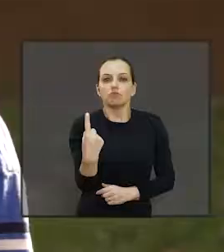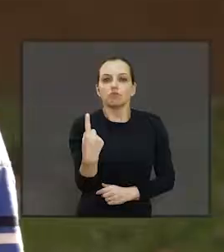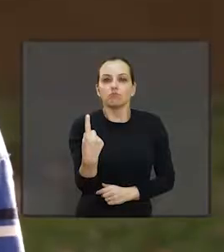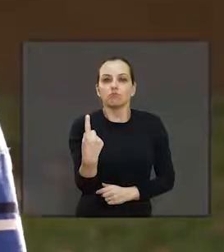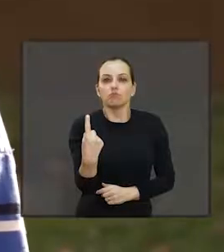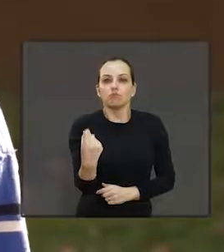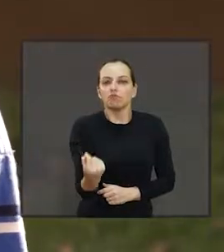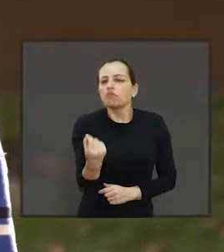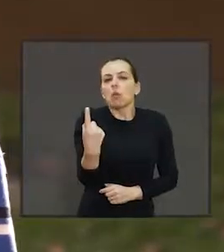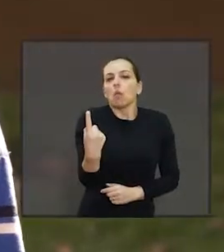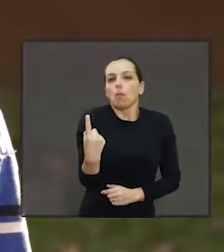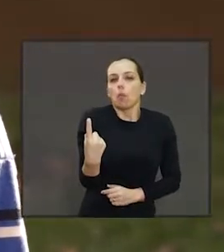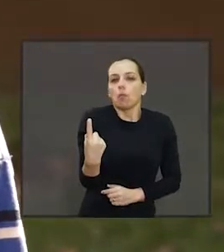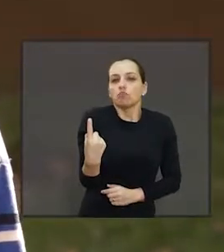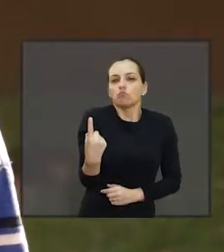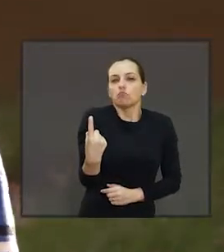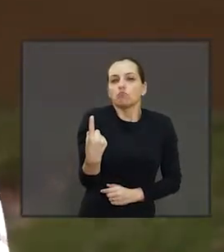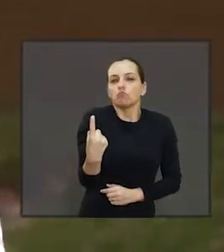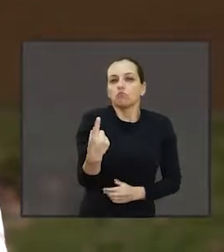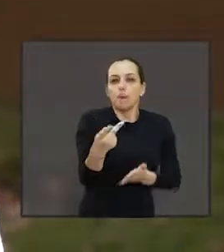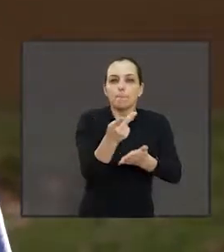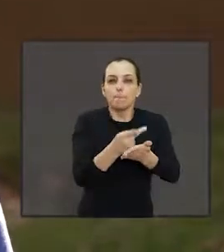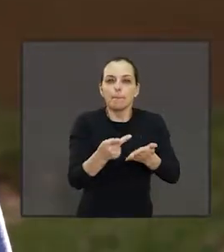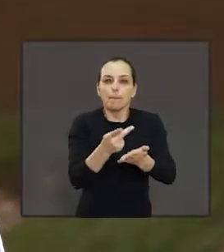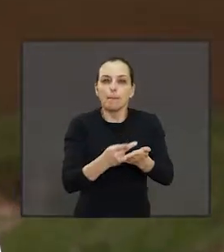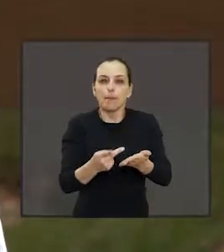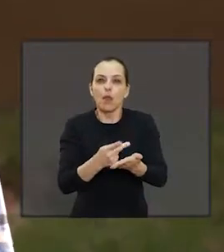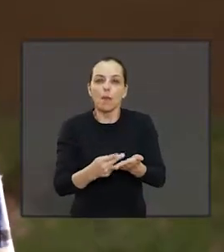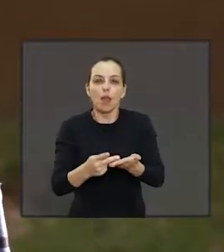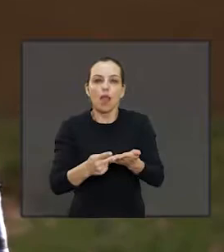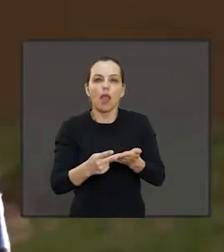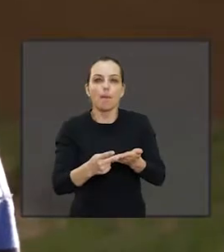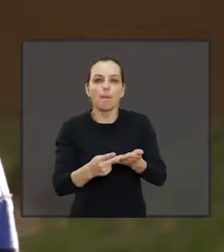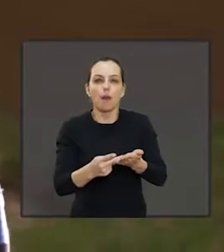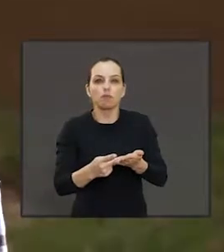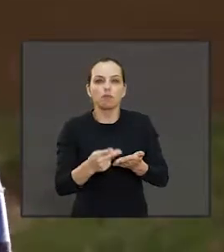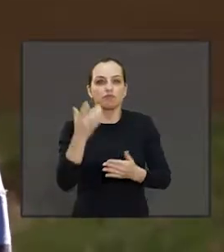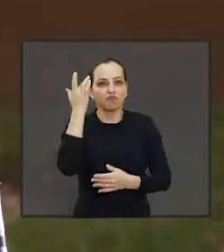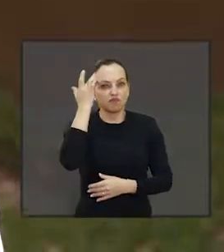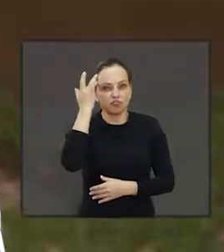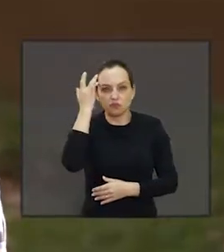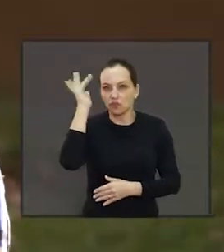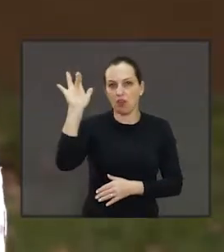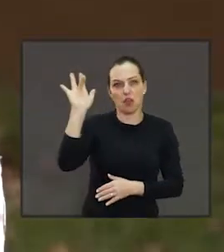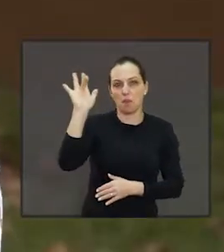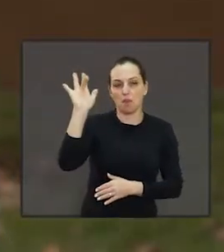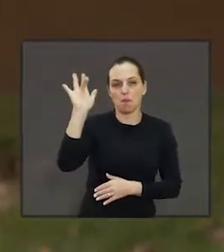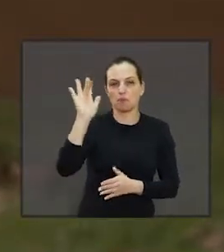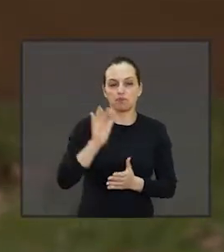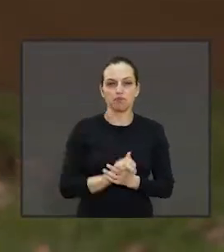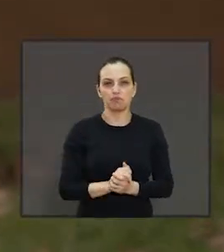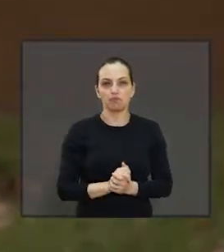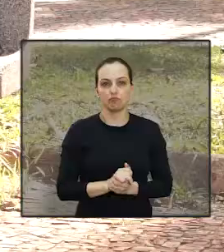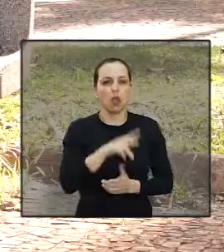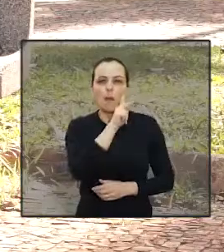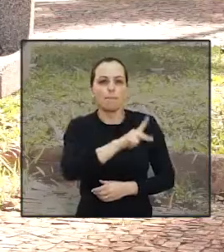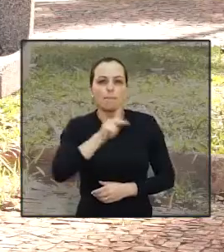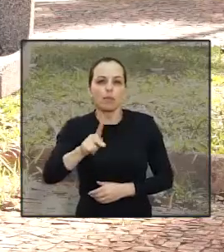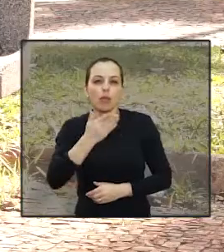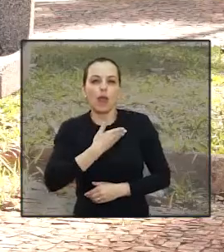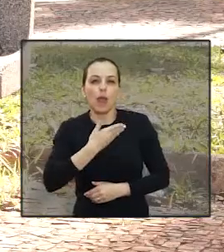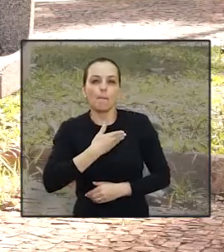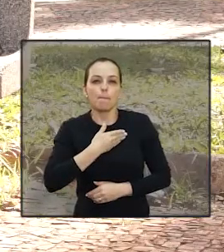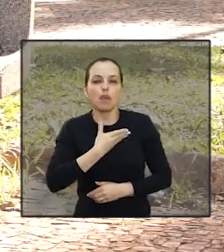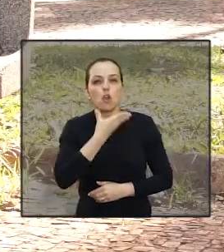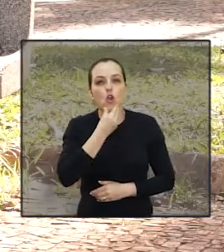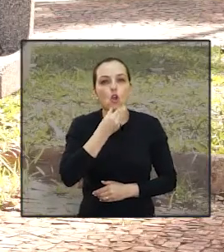vezes. É estranho, né? Da onde veio a influência de alguma coisa, não sei. Um professor